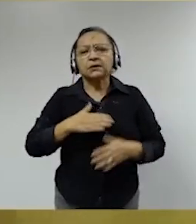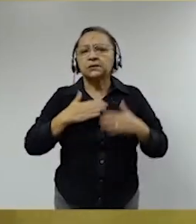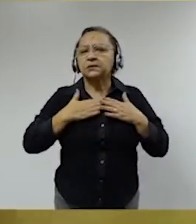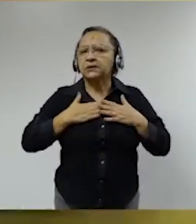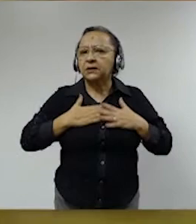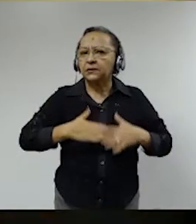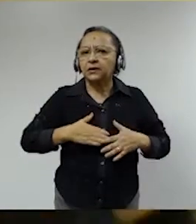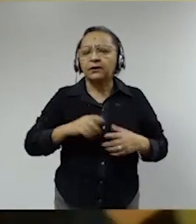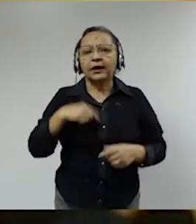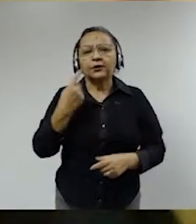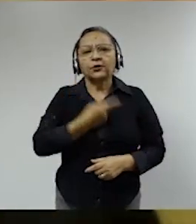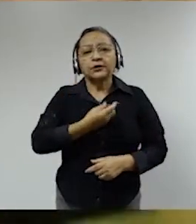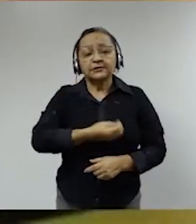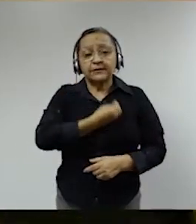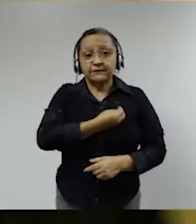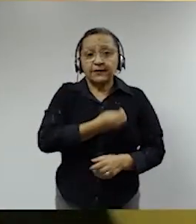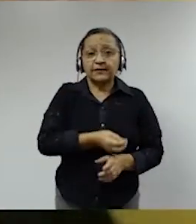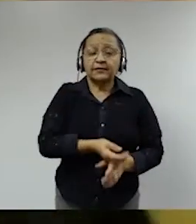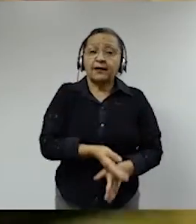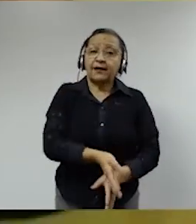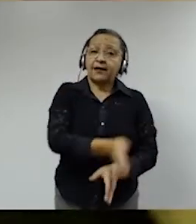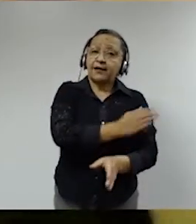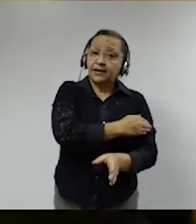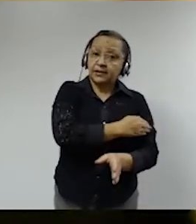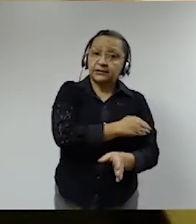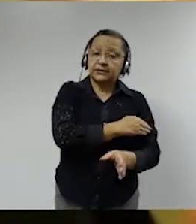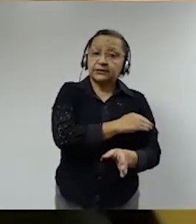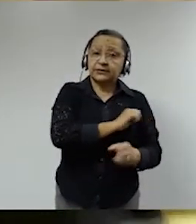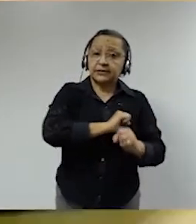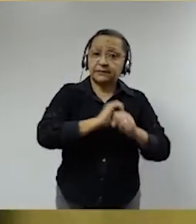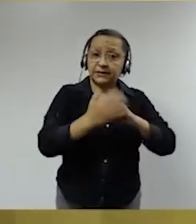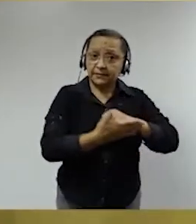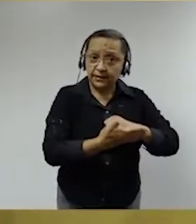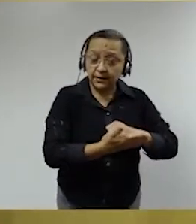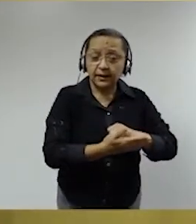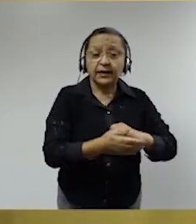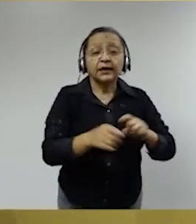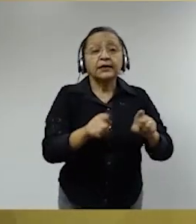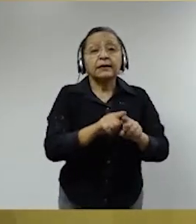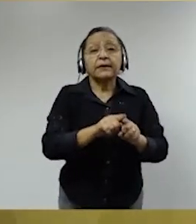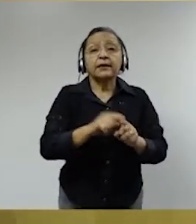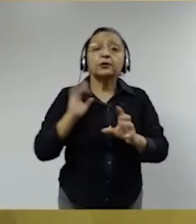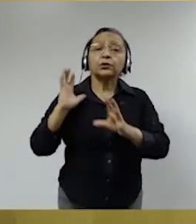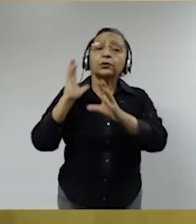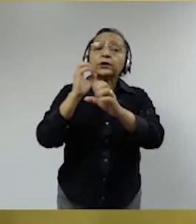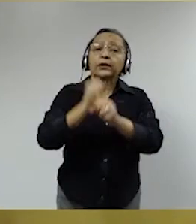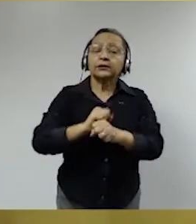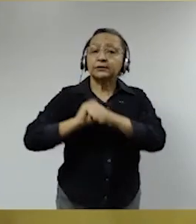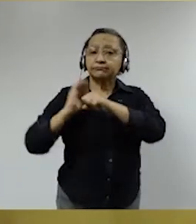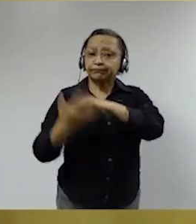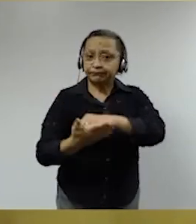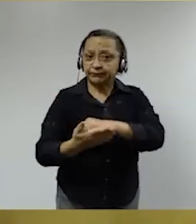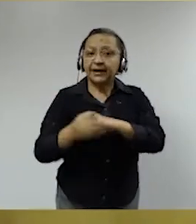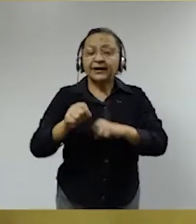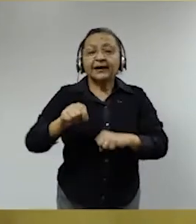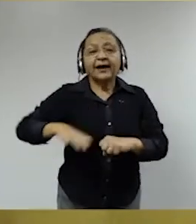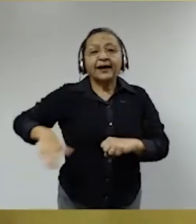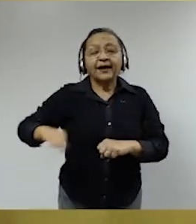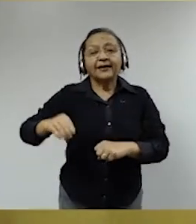à nossa vida pré-pandemia de atuação no CAD, nosso trabalho no CAD, para durante a pandemia. E na advocacia a gente